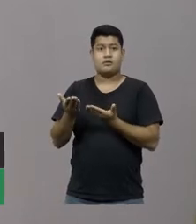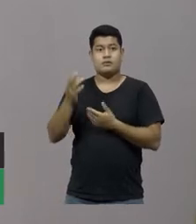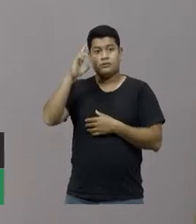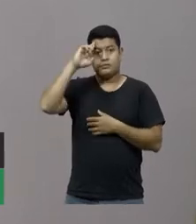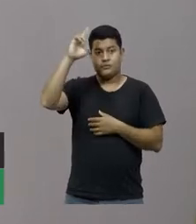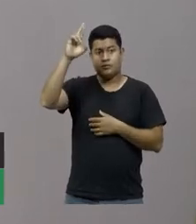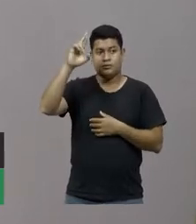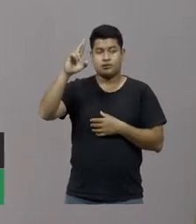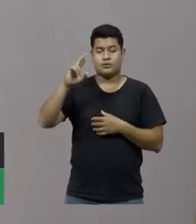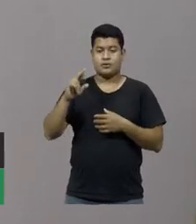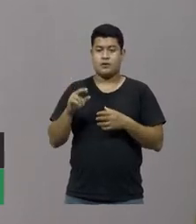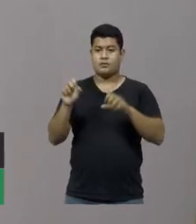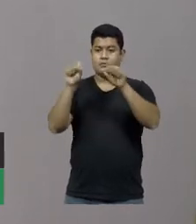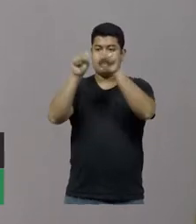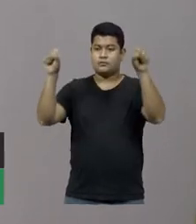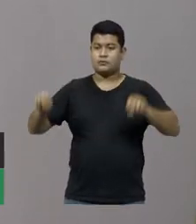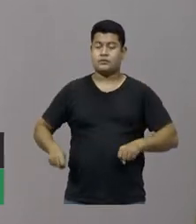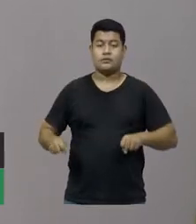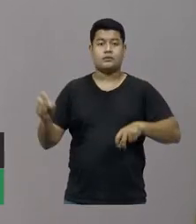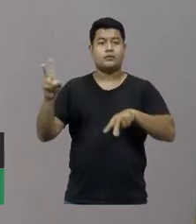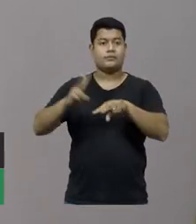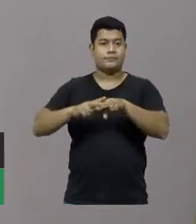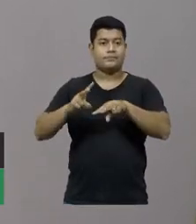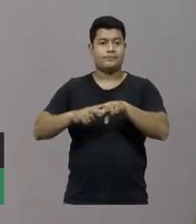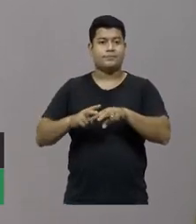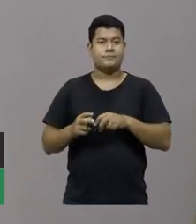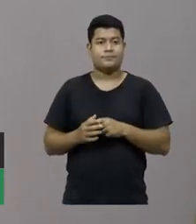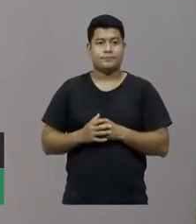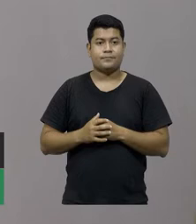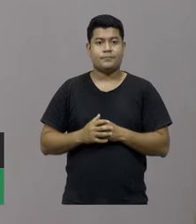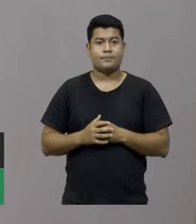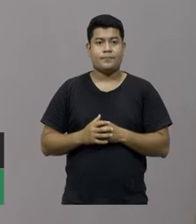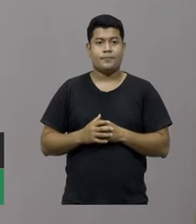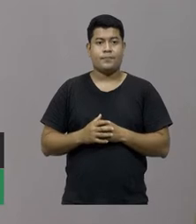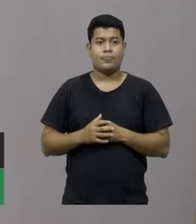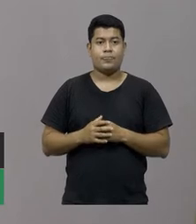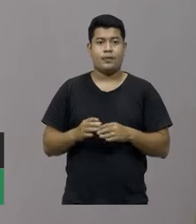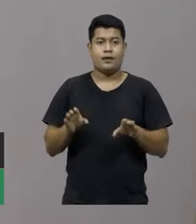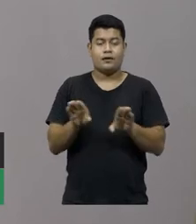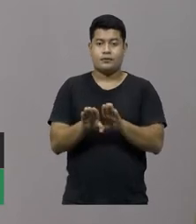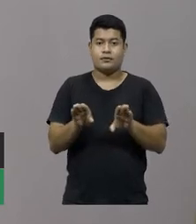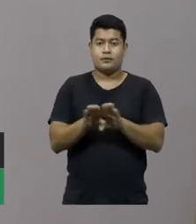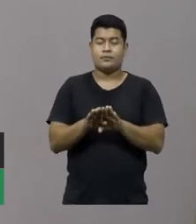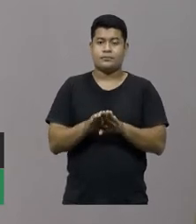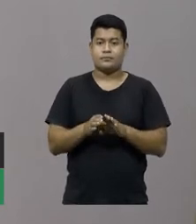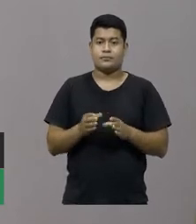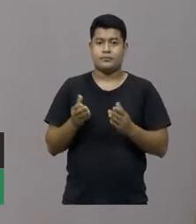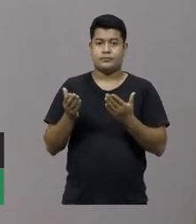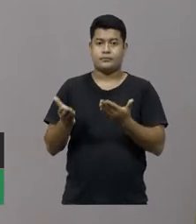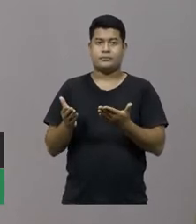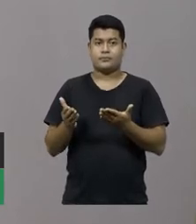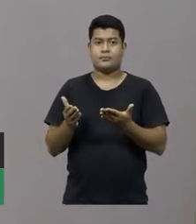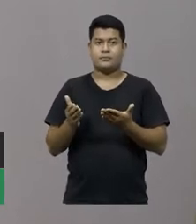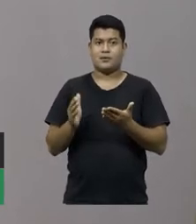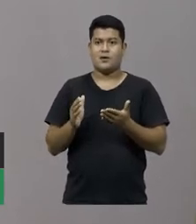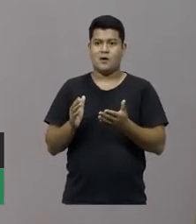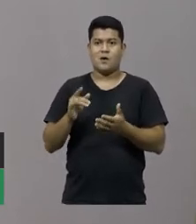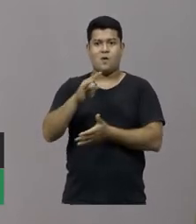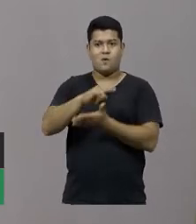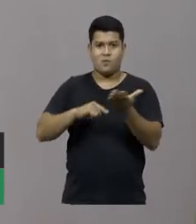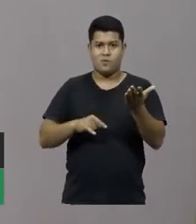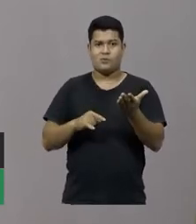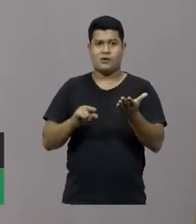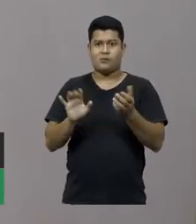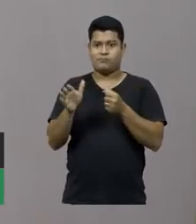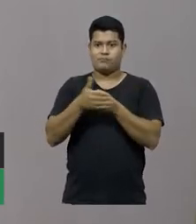das penitenciárias. Ah, e também está sob sigilo o contrato. Tudo sob